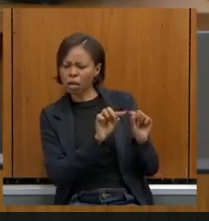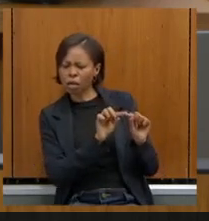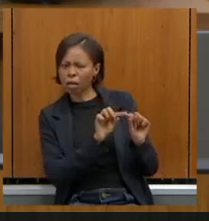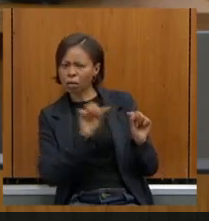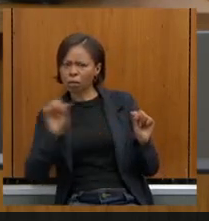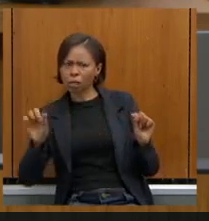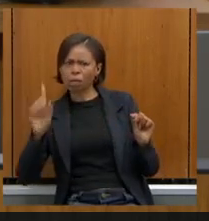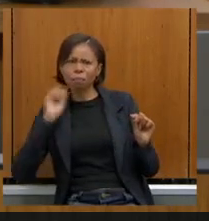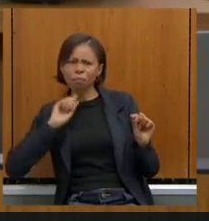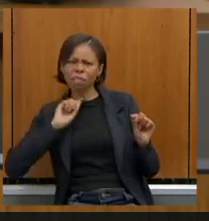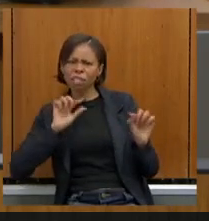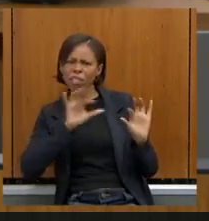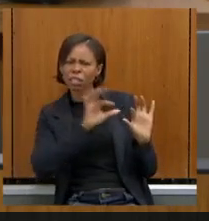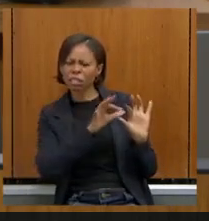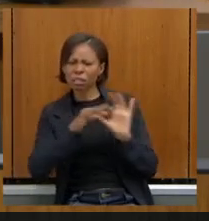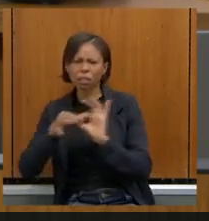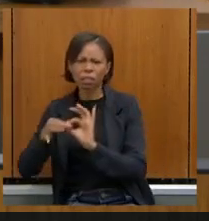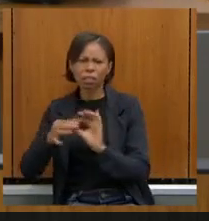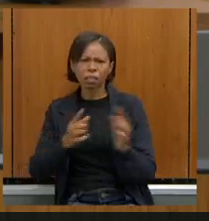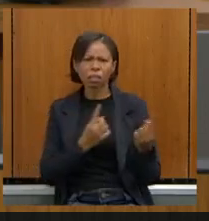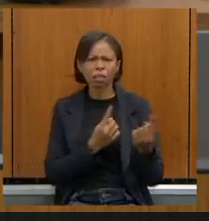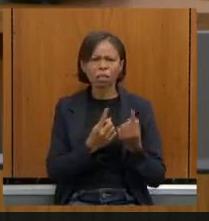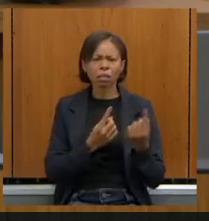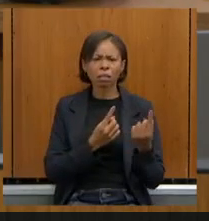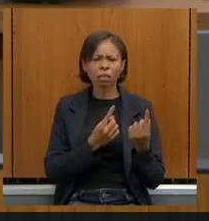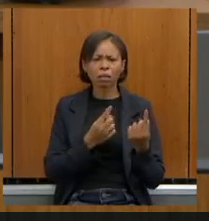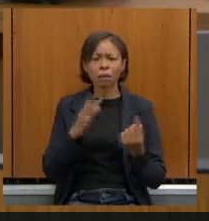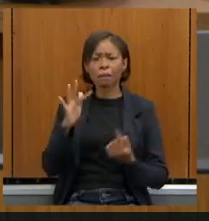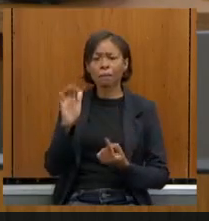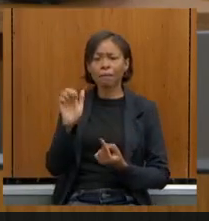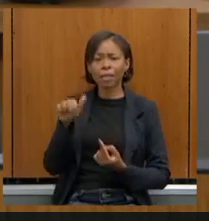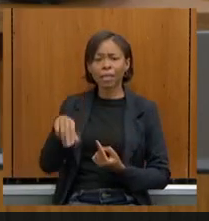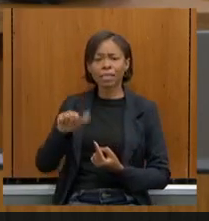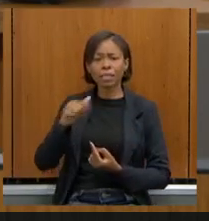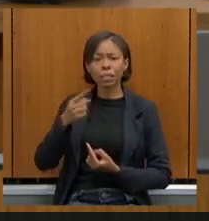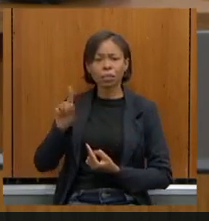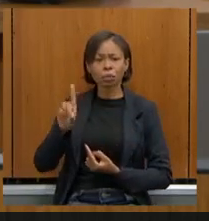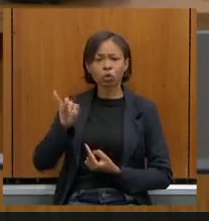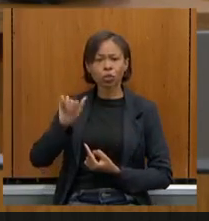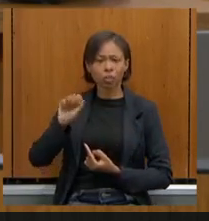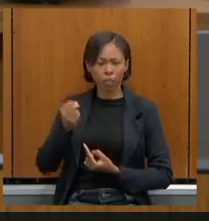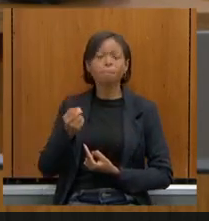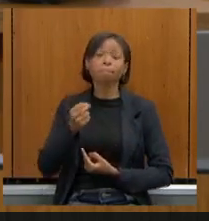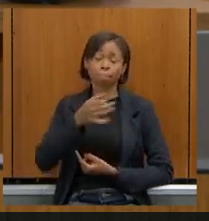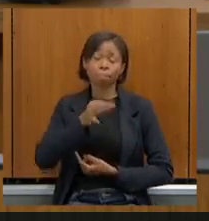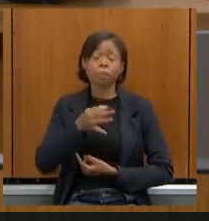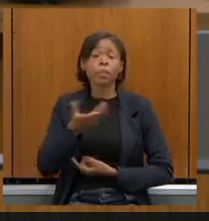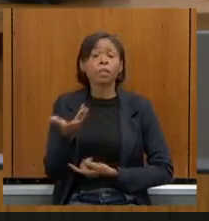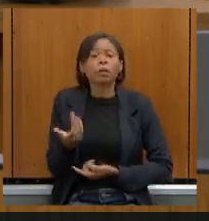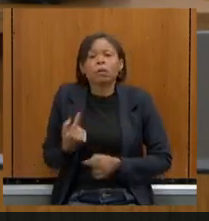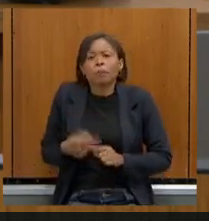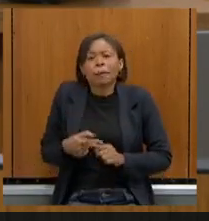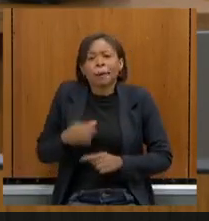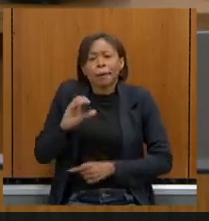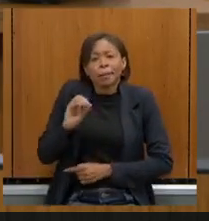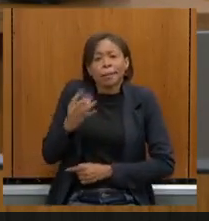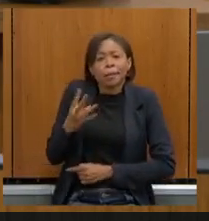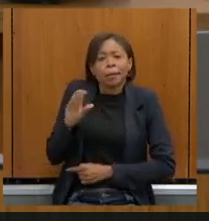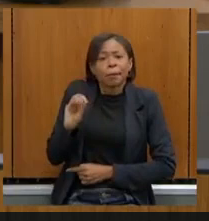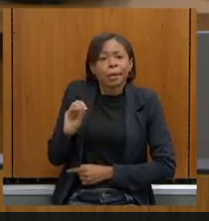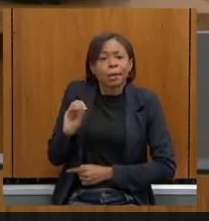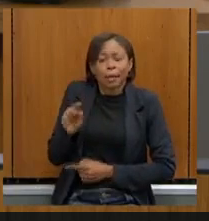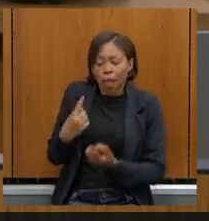como é que chama? Fernão Dias. Fernão Dias. E por que a A040 do Juscelino